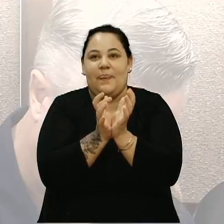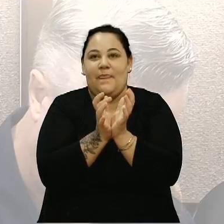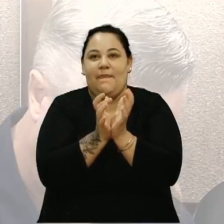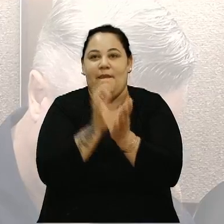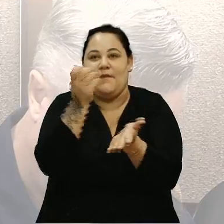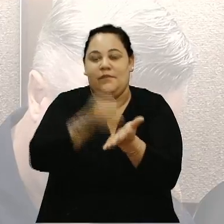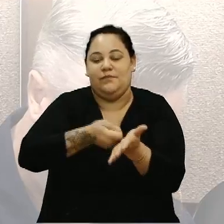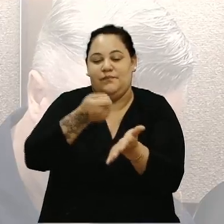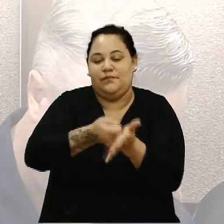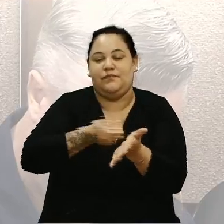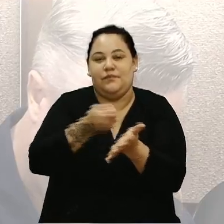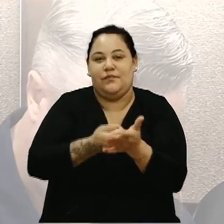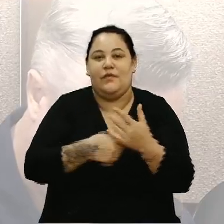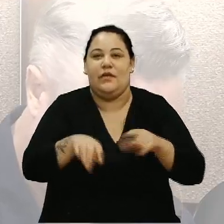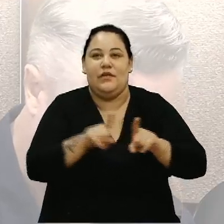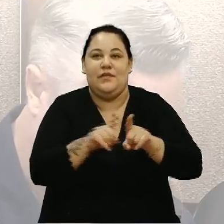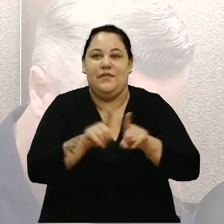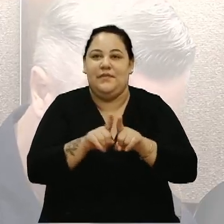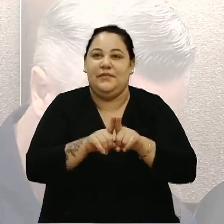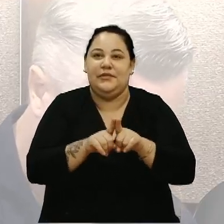lutas